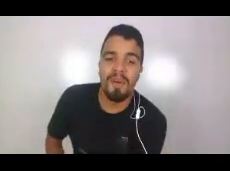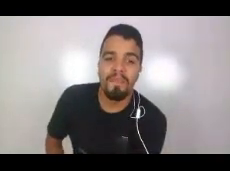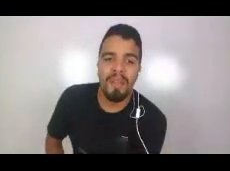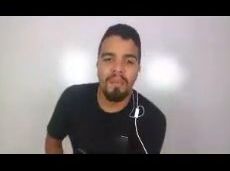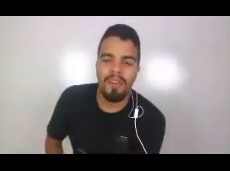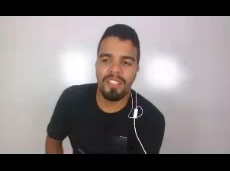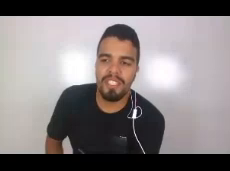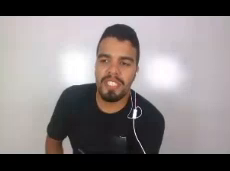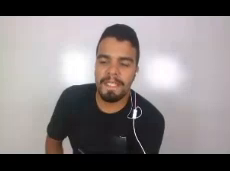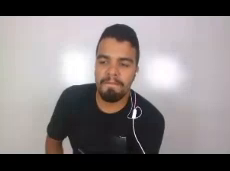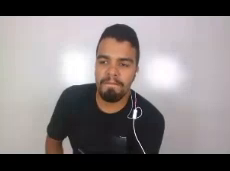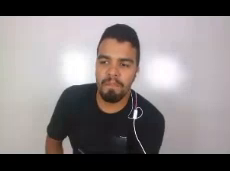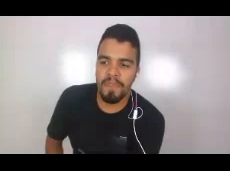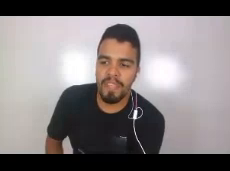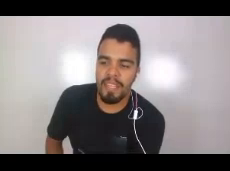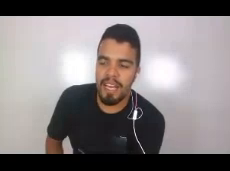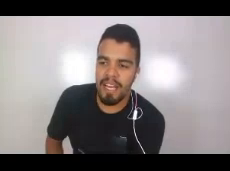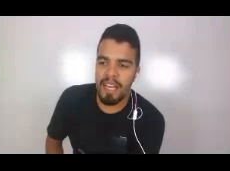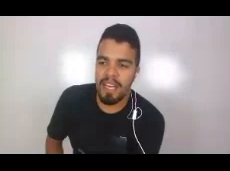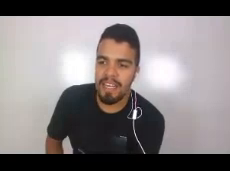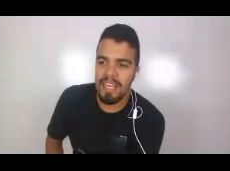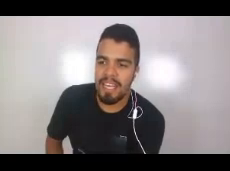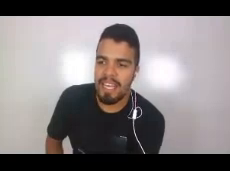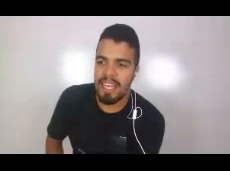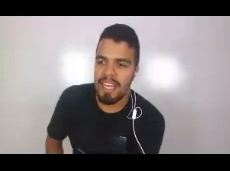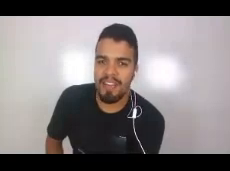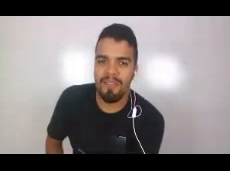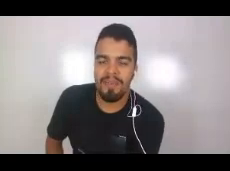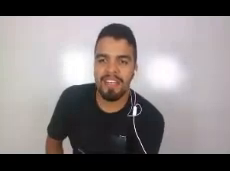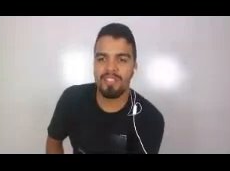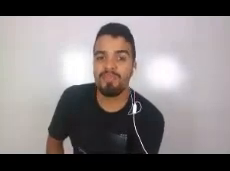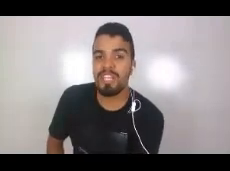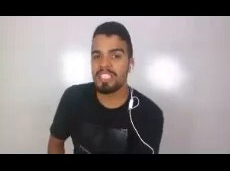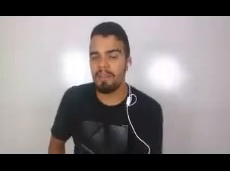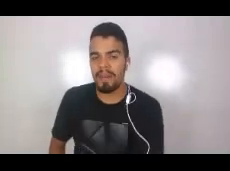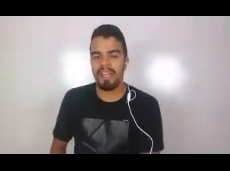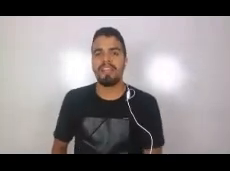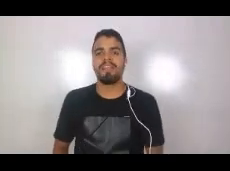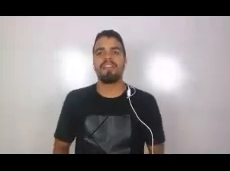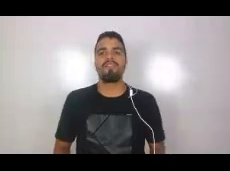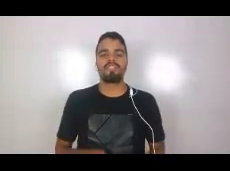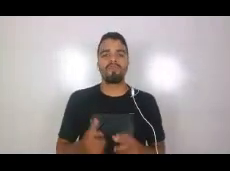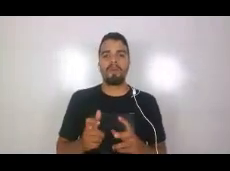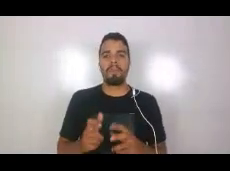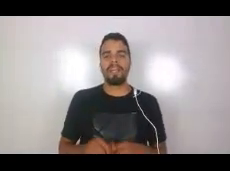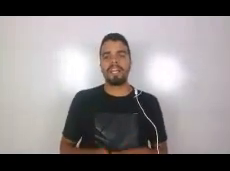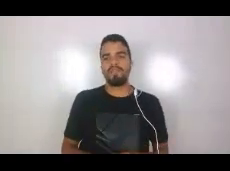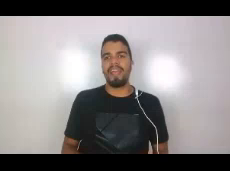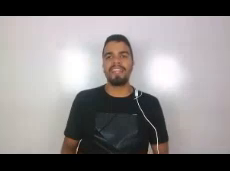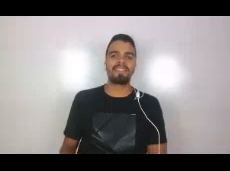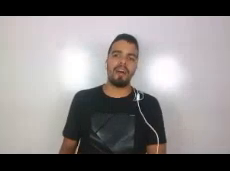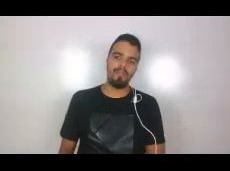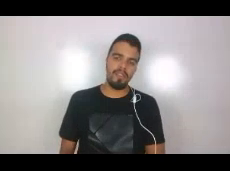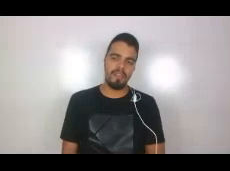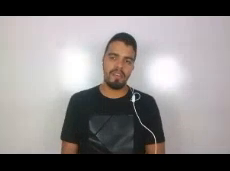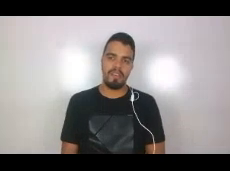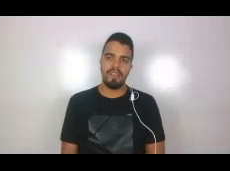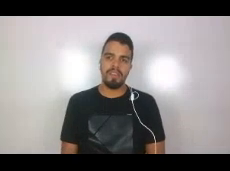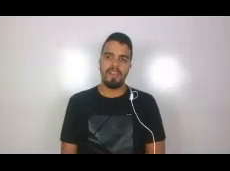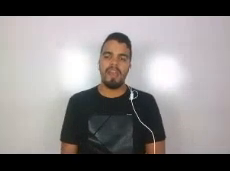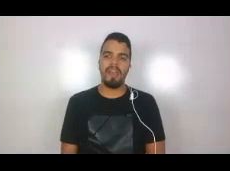tutor, pode dar uma sugestão para ele. Nós temos o aplicativo